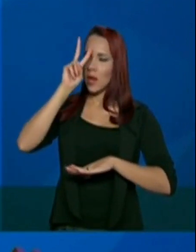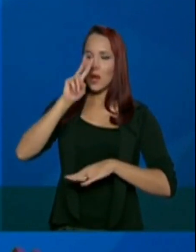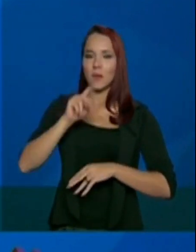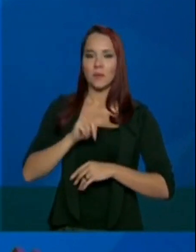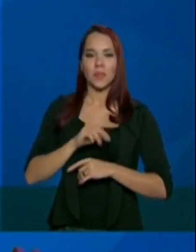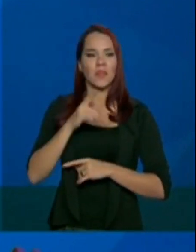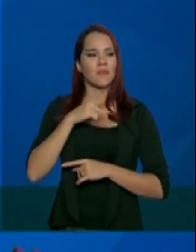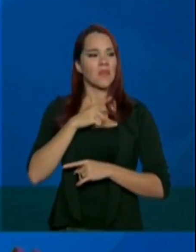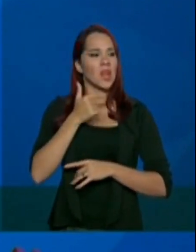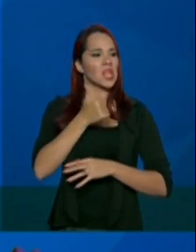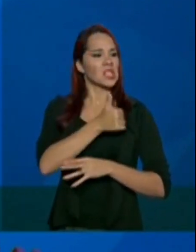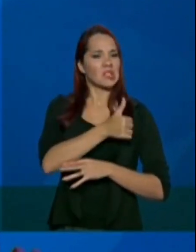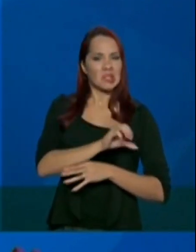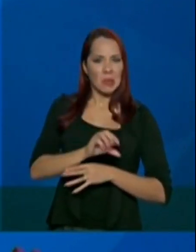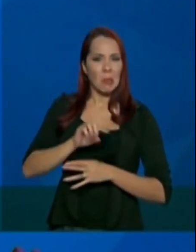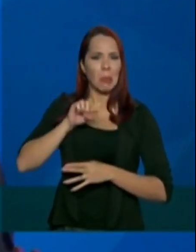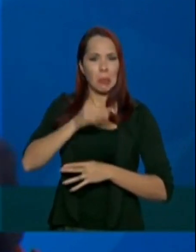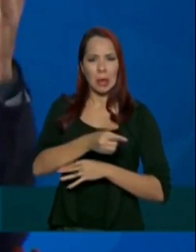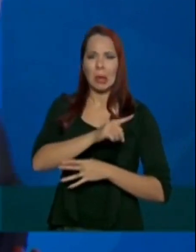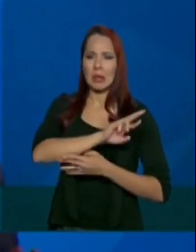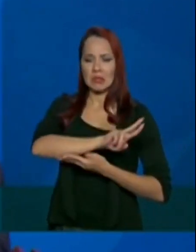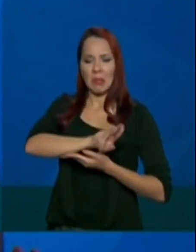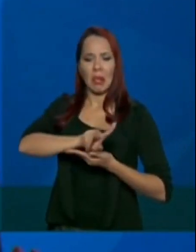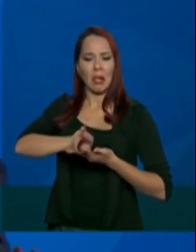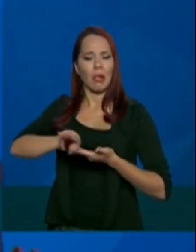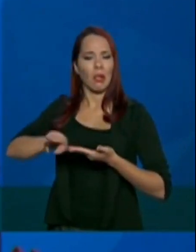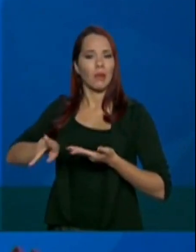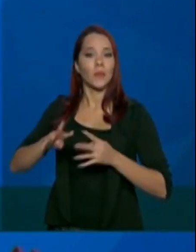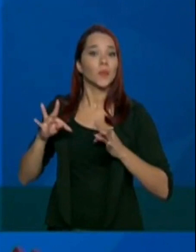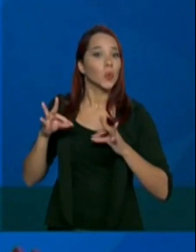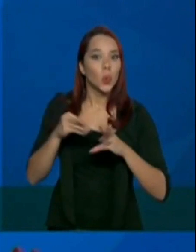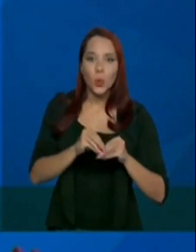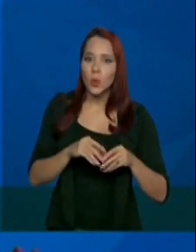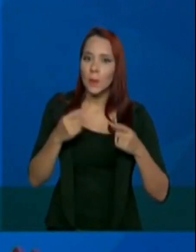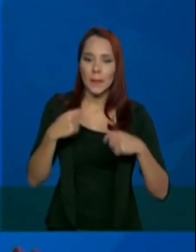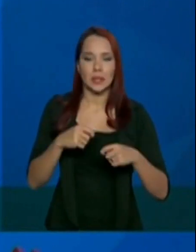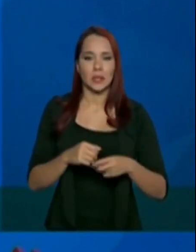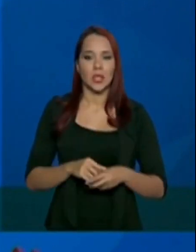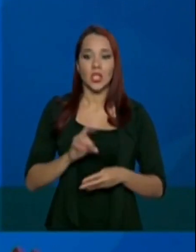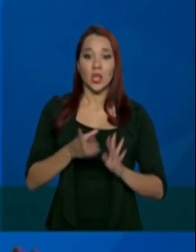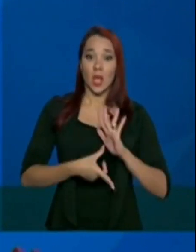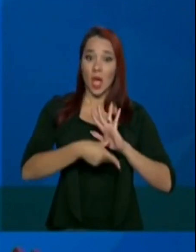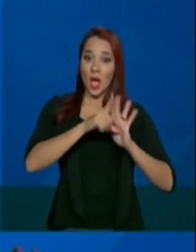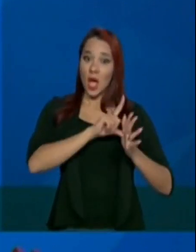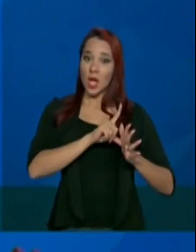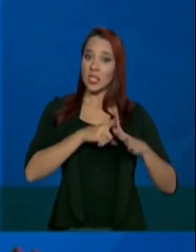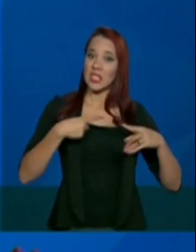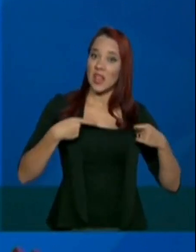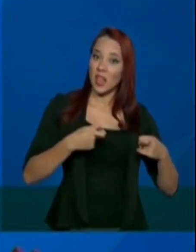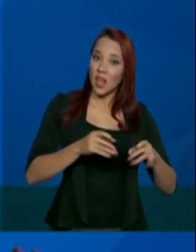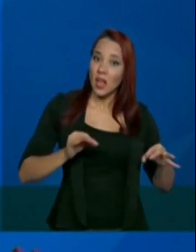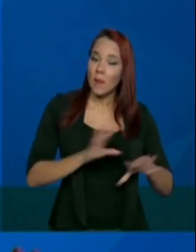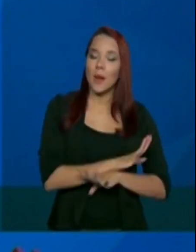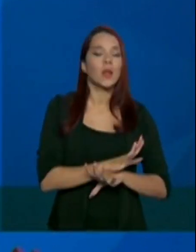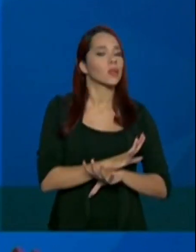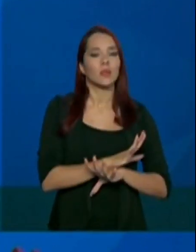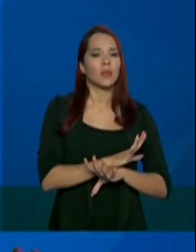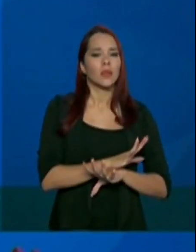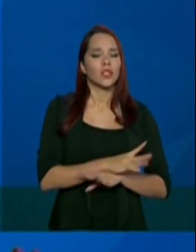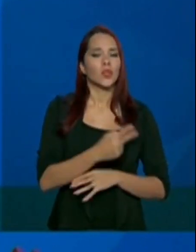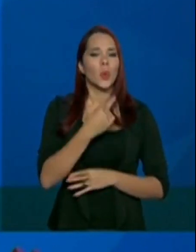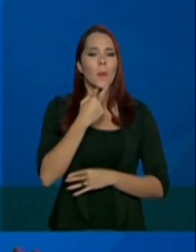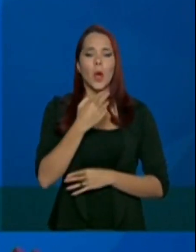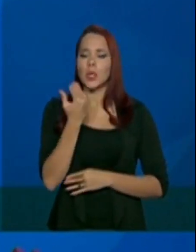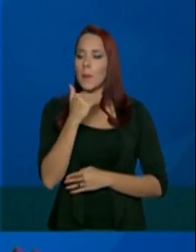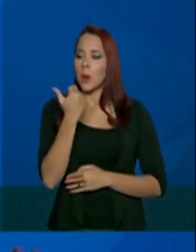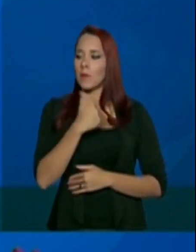vamos botar o pinguim o ano ênio millenium o eugênio tudo que for preciso mas não antes da batalha é mas não